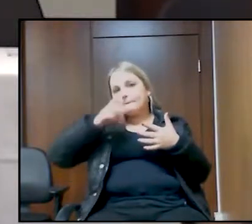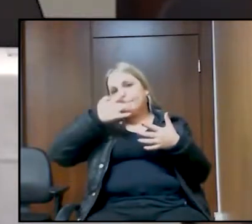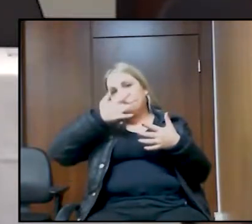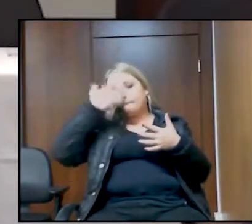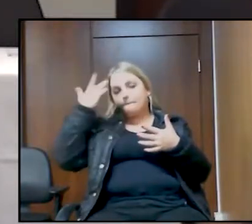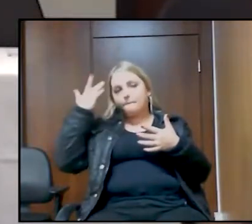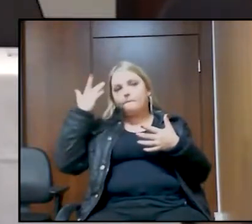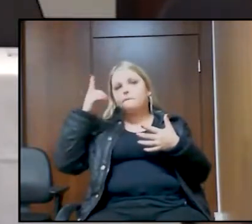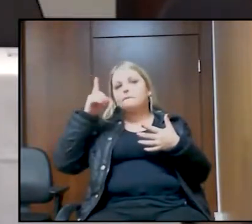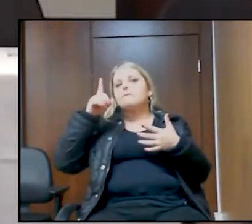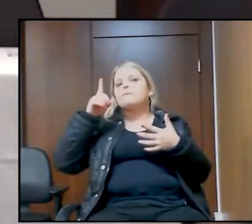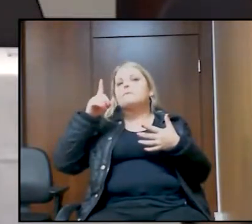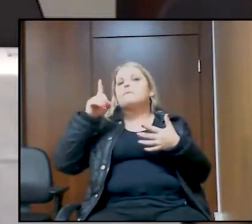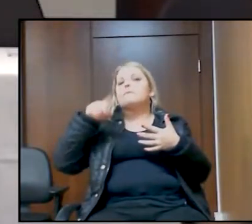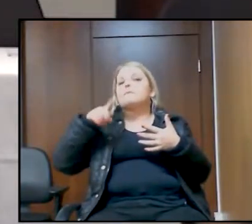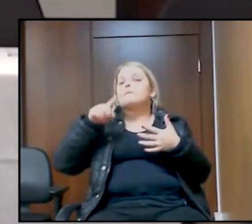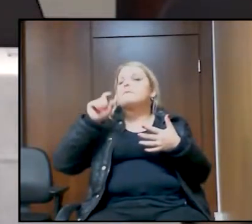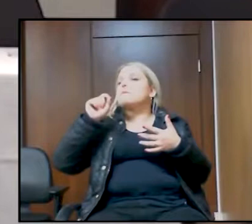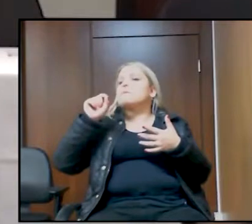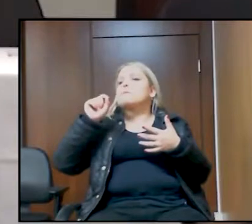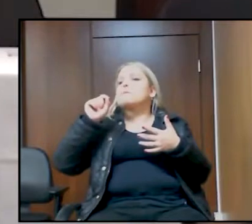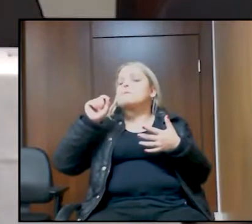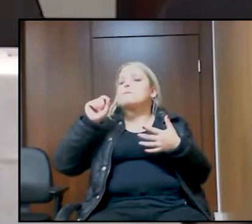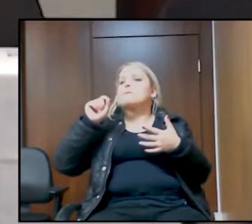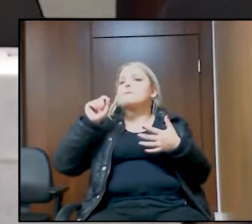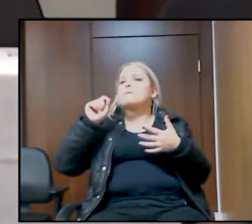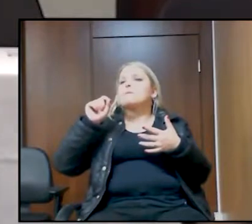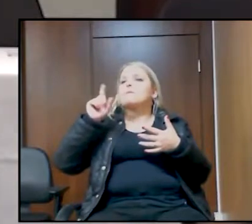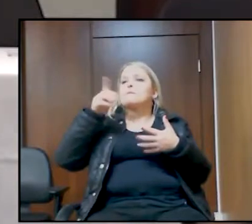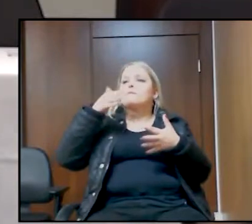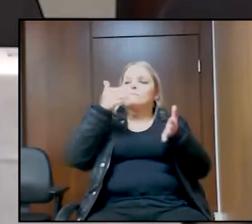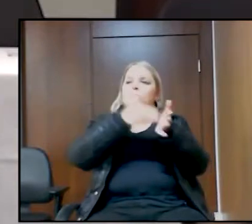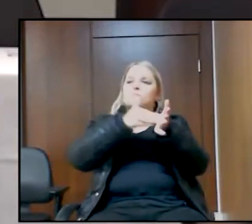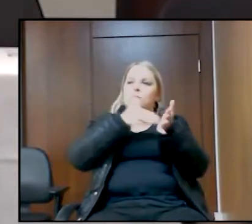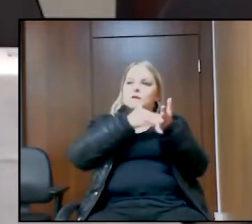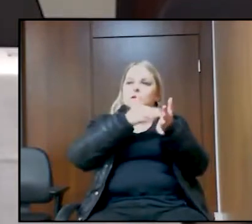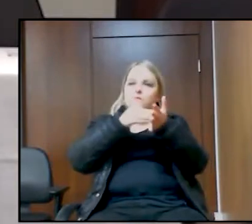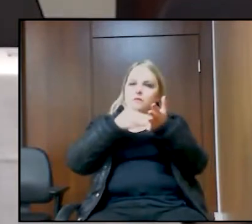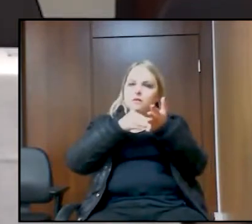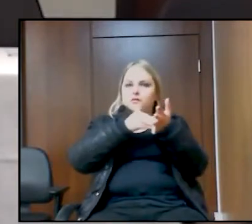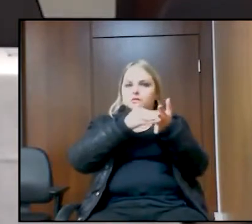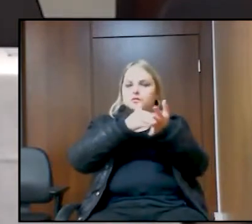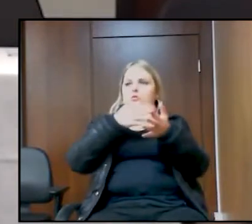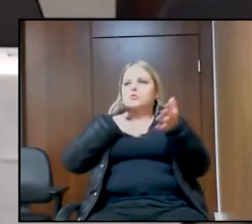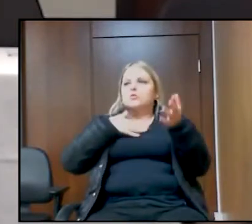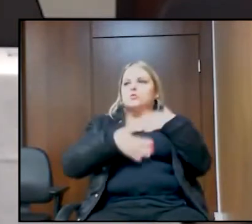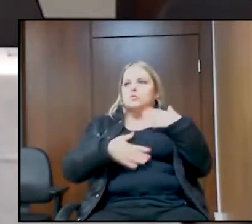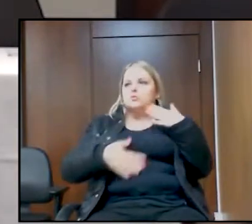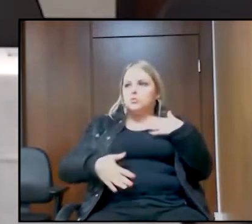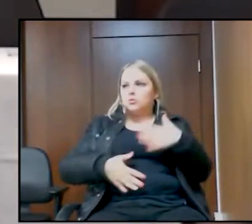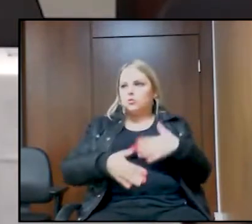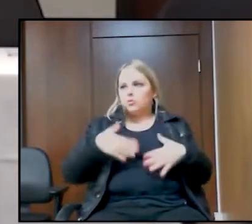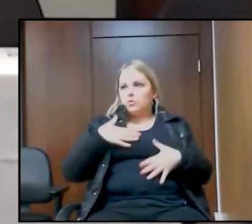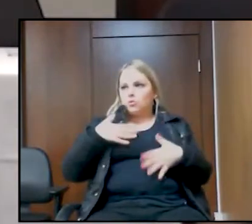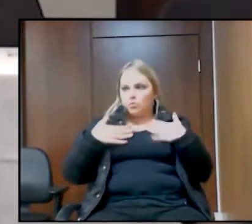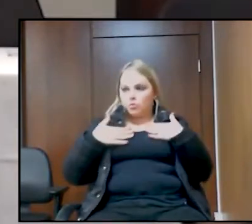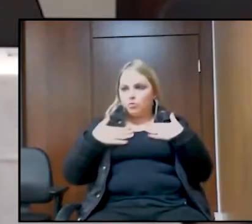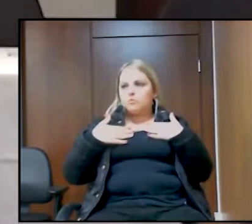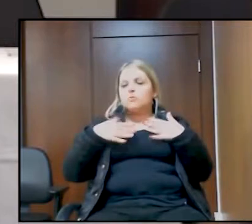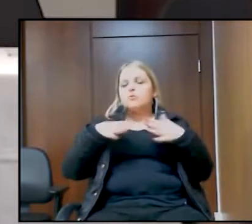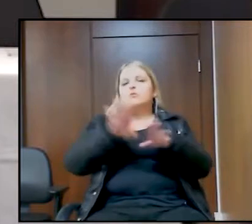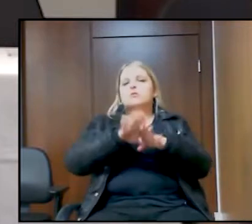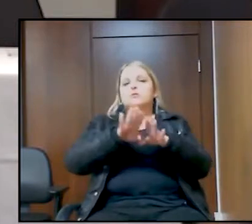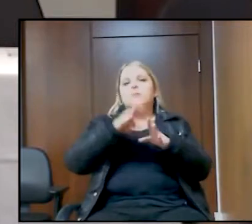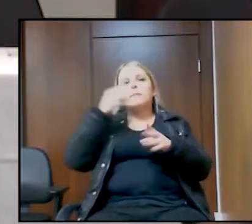Deficiência diz que a deficiência é uma limitação do corpo, né? E quando eu digo corpo eu me refiro também à mente,